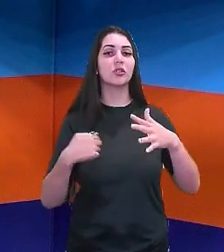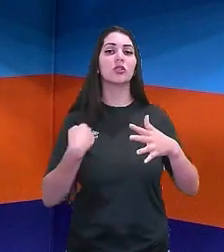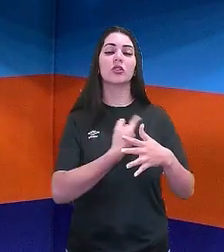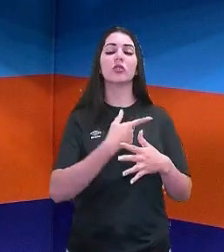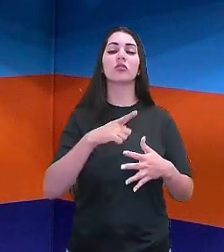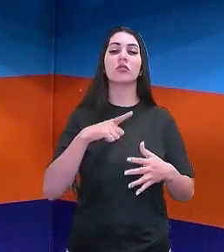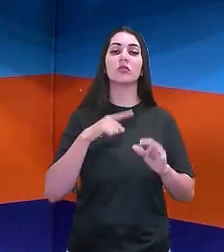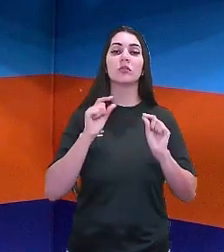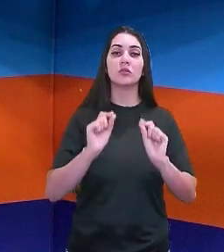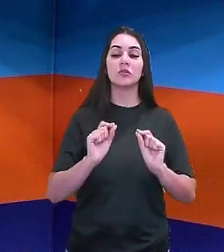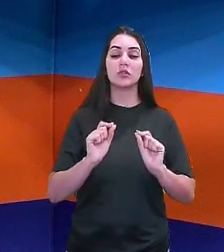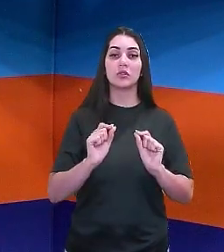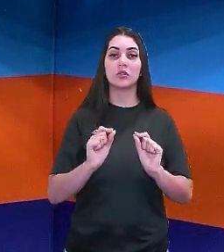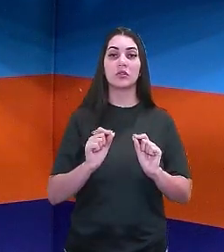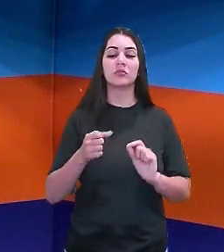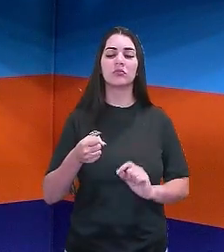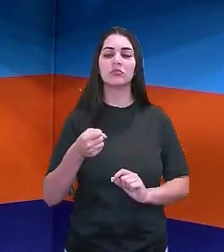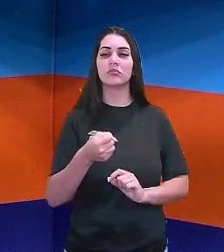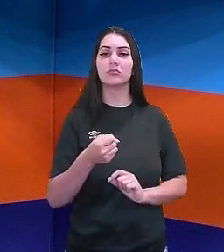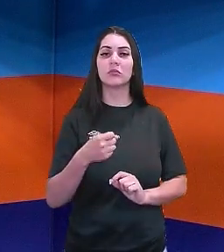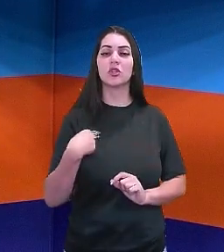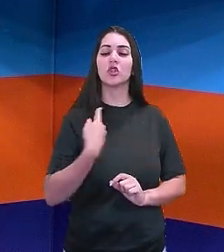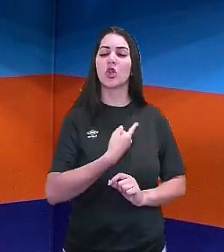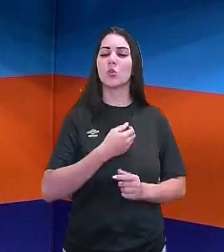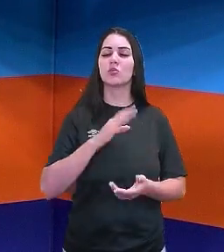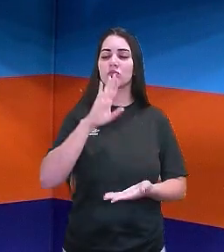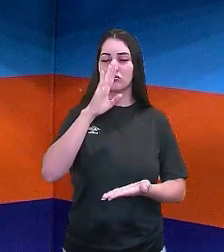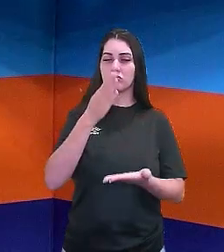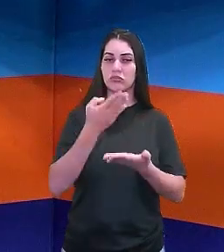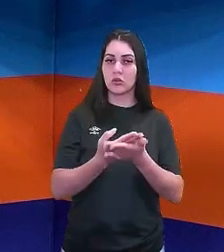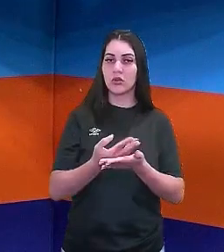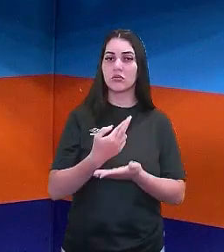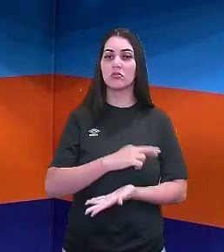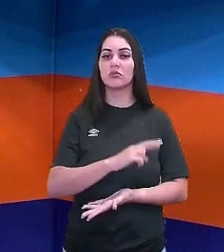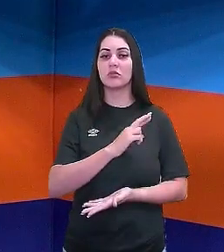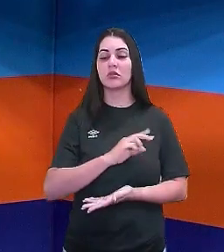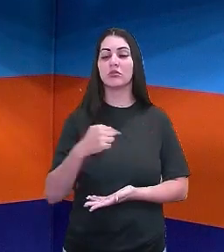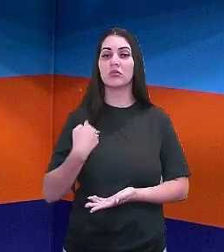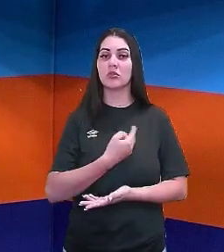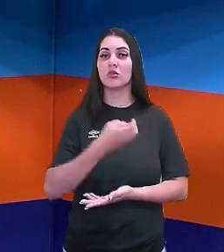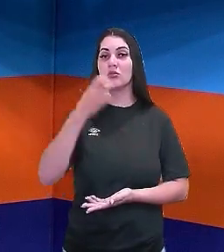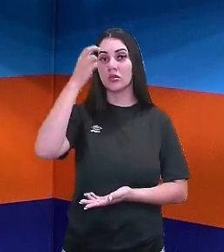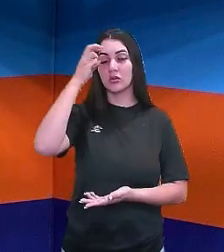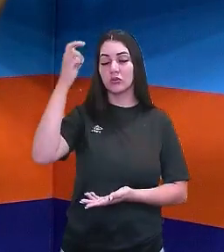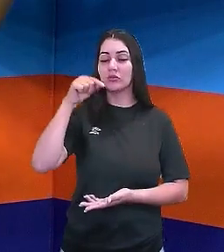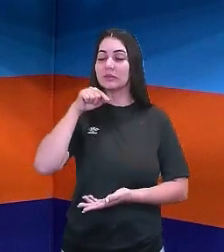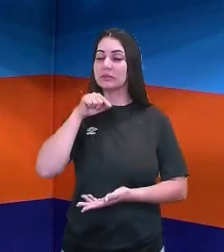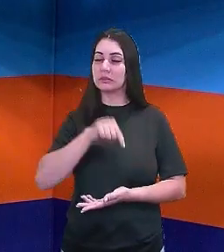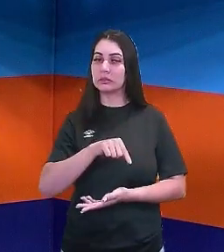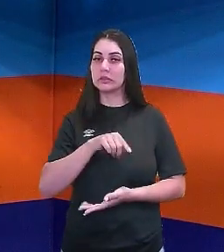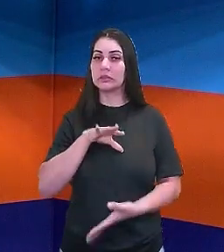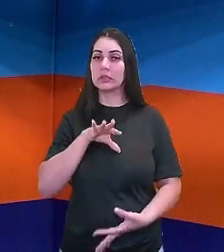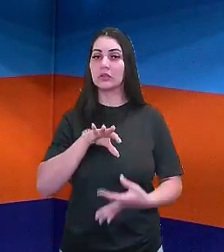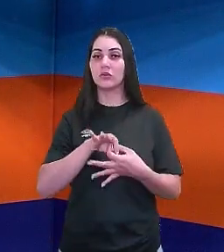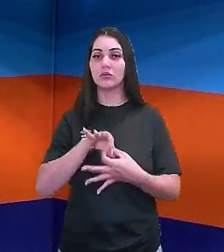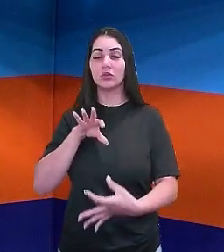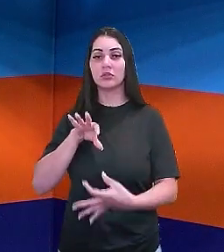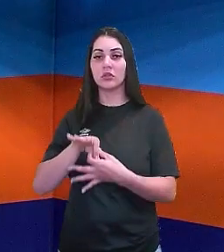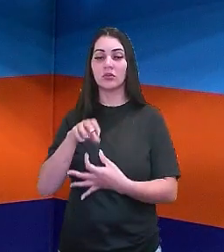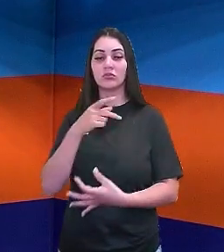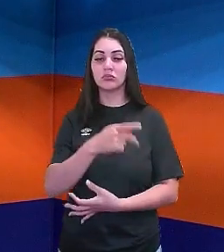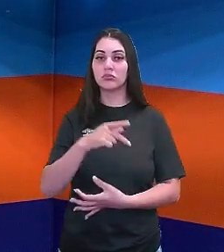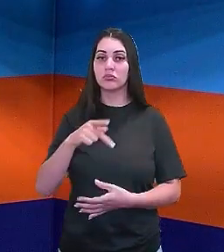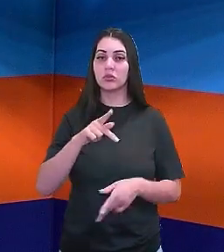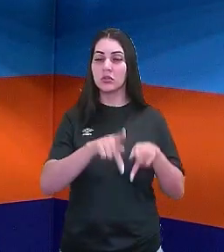traz, né, nas nossas crenças, na nossa religião, na nossa cultura, isso. A junção desses povos.